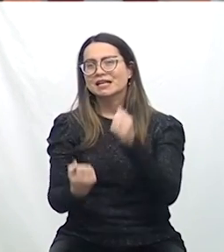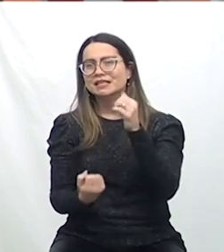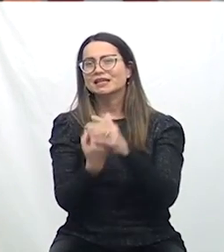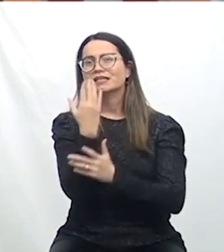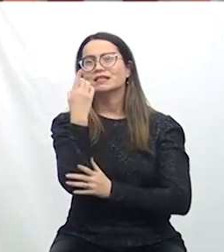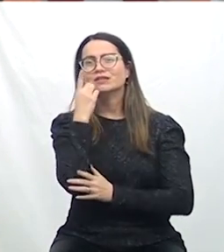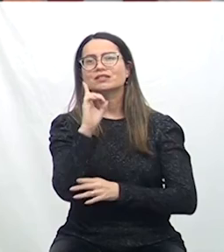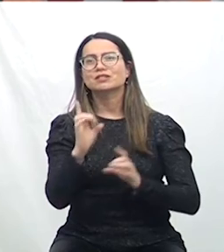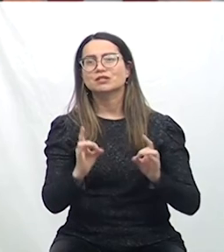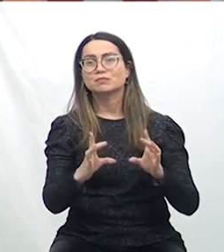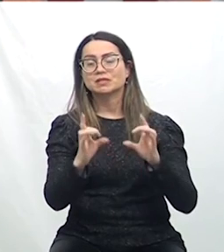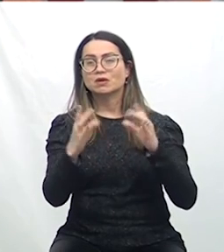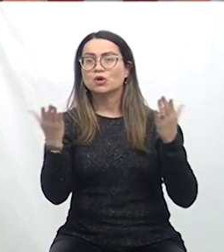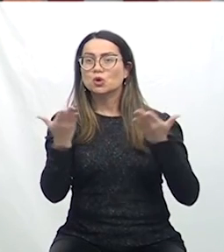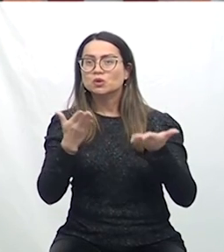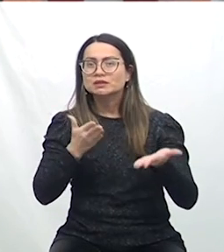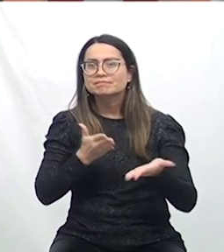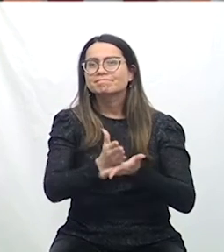vai ser aprovado